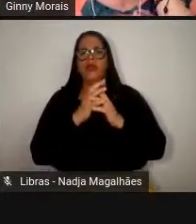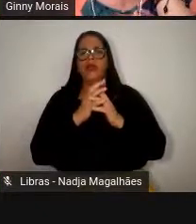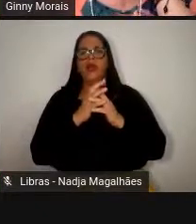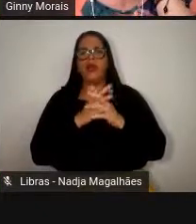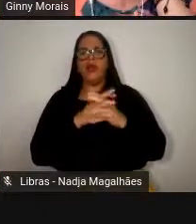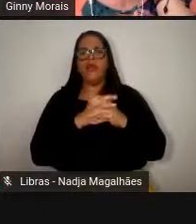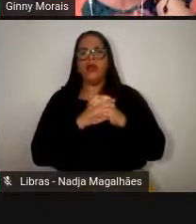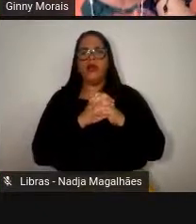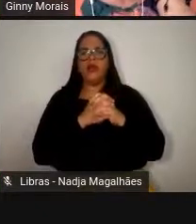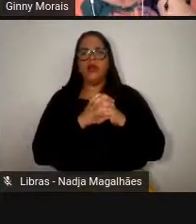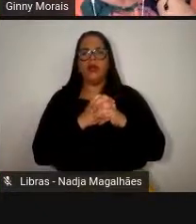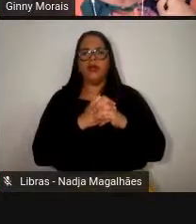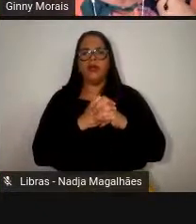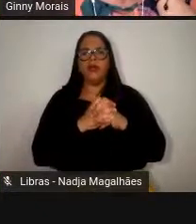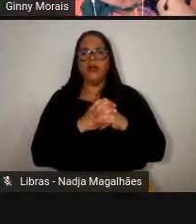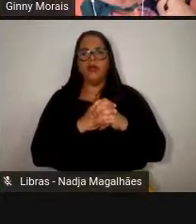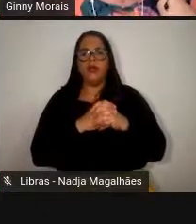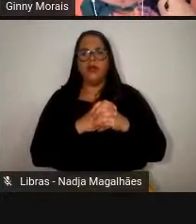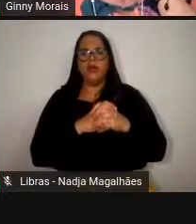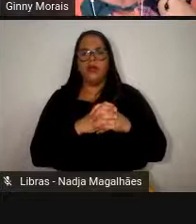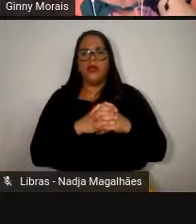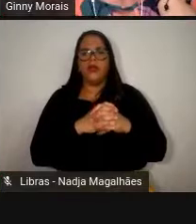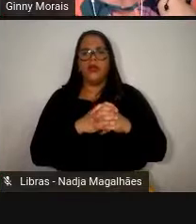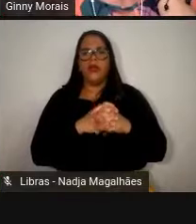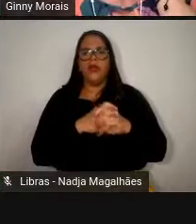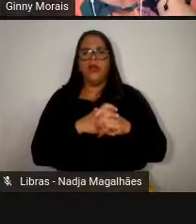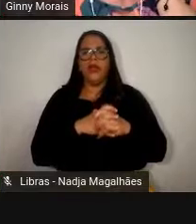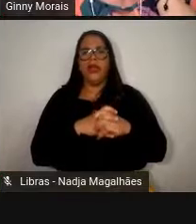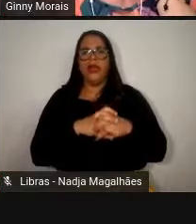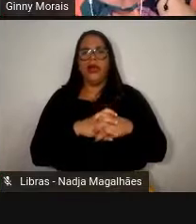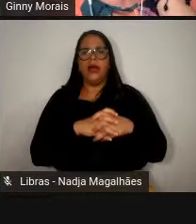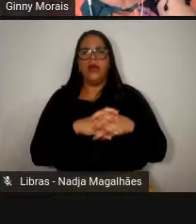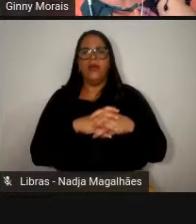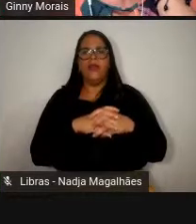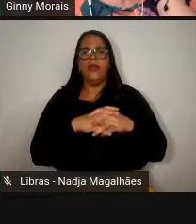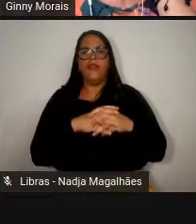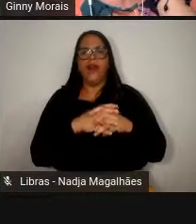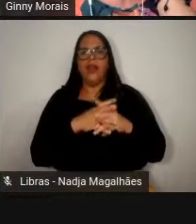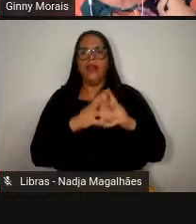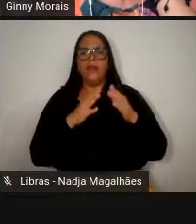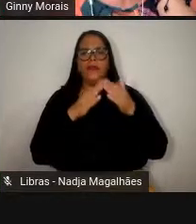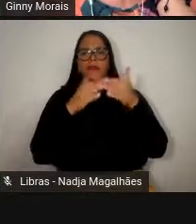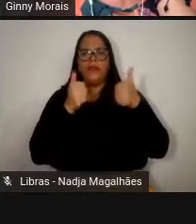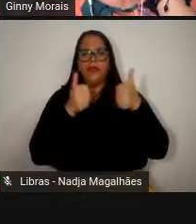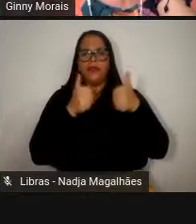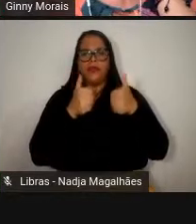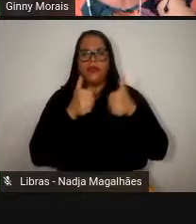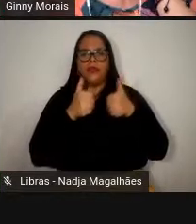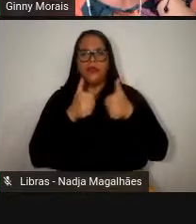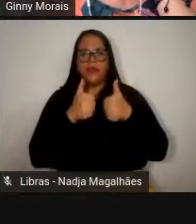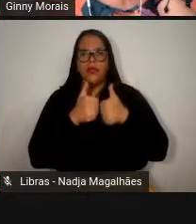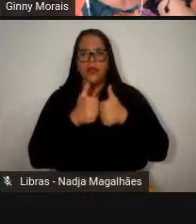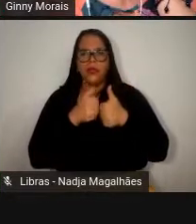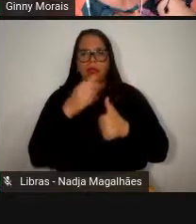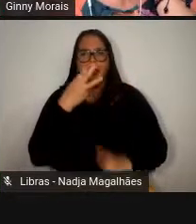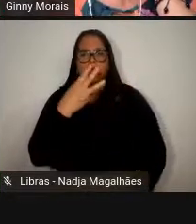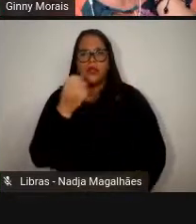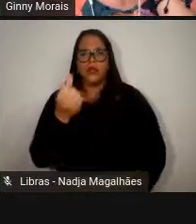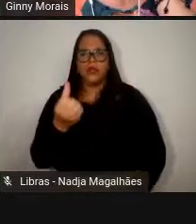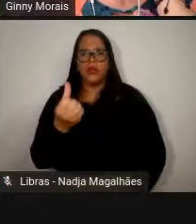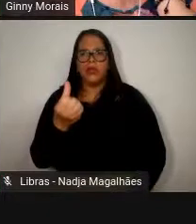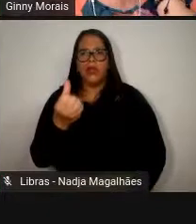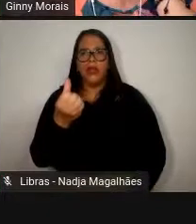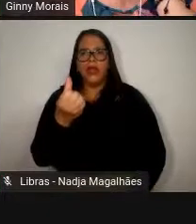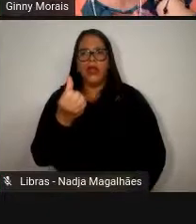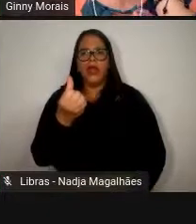legislativas acontece isso. E aqui eu trago exemplos de casas legislativas, que no caso são 36%, um